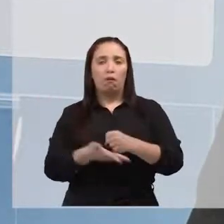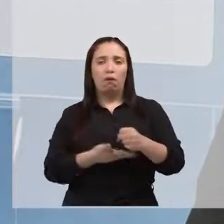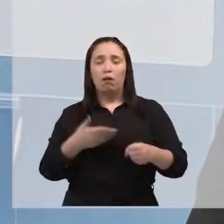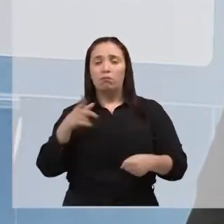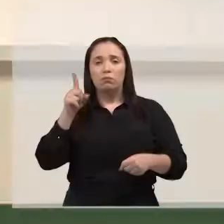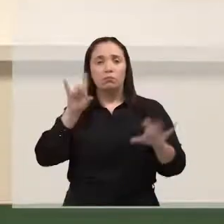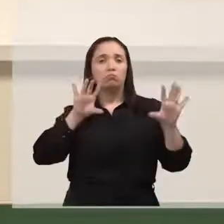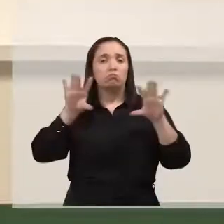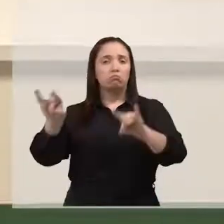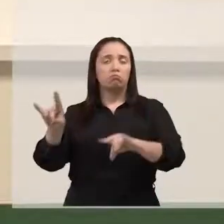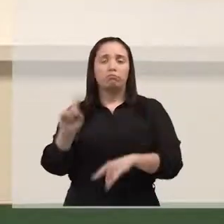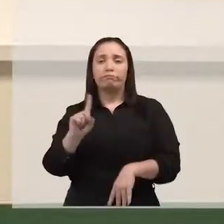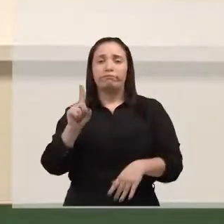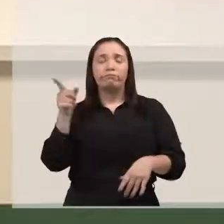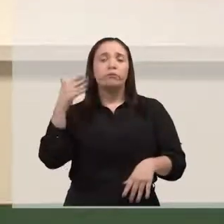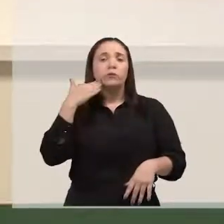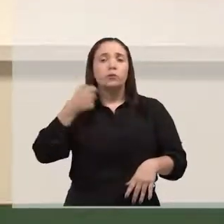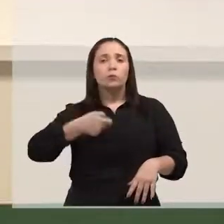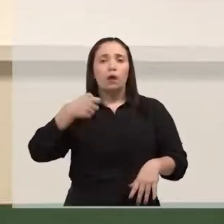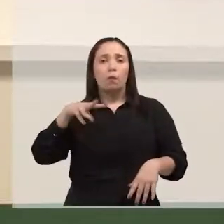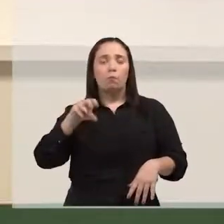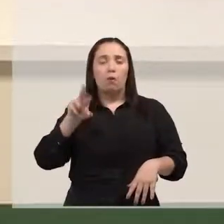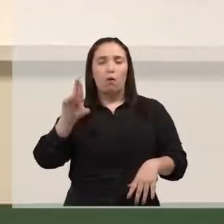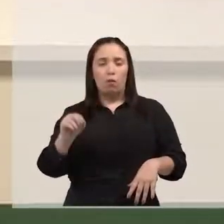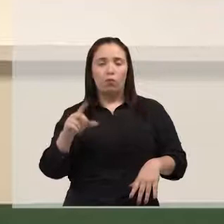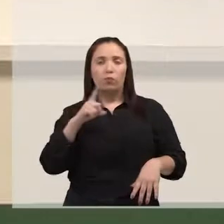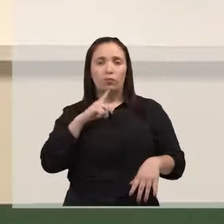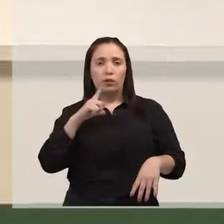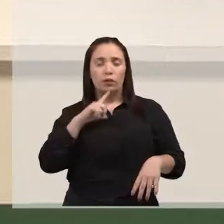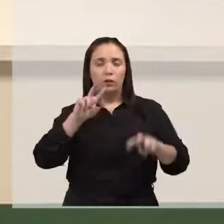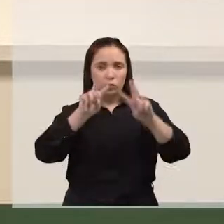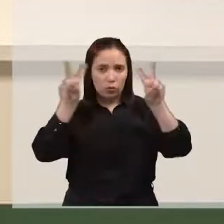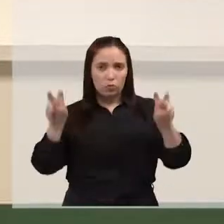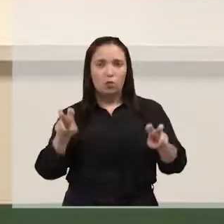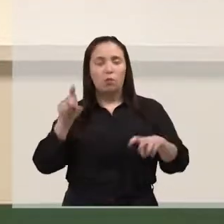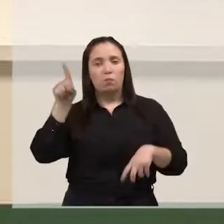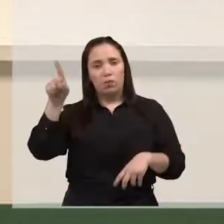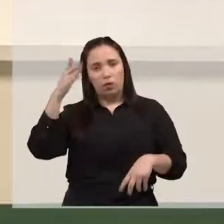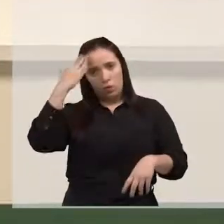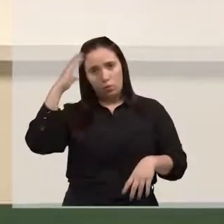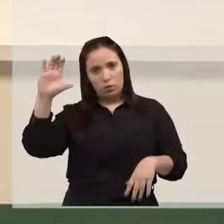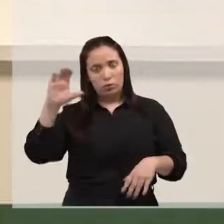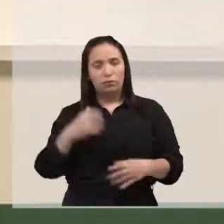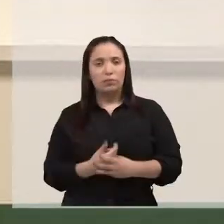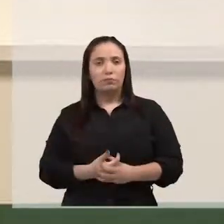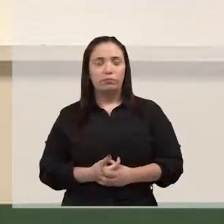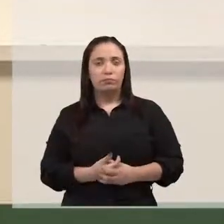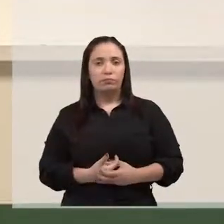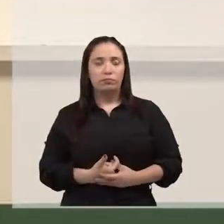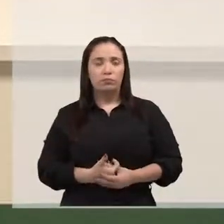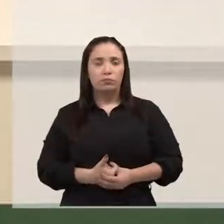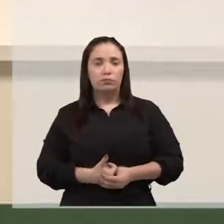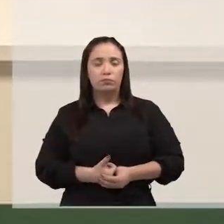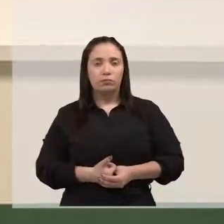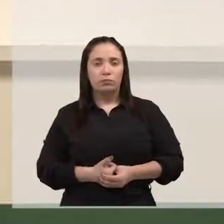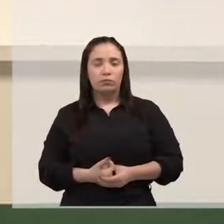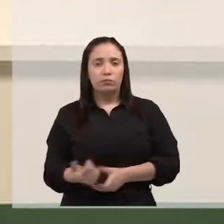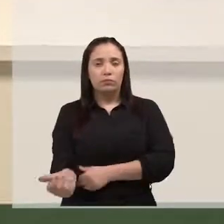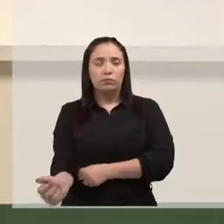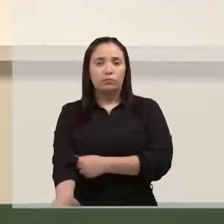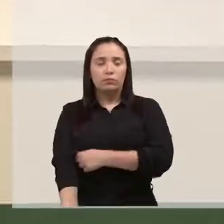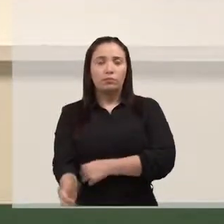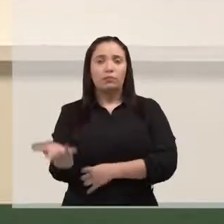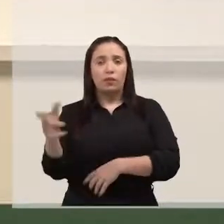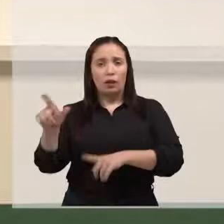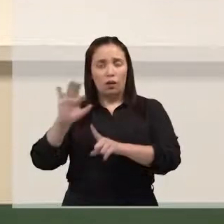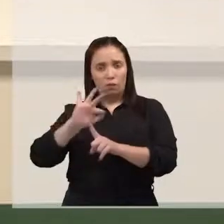Moro sobre as duas ações que correm contra Lula em Curitiba. Aí virou brega. Se a